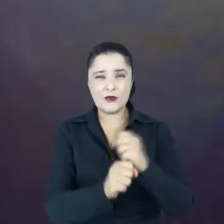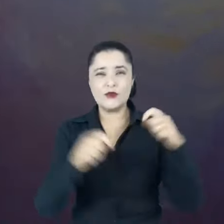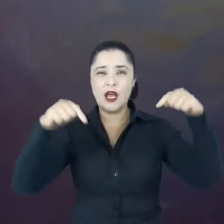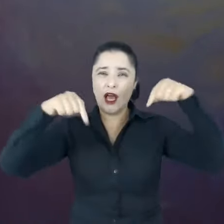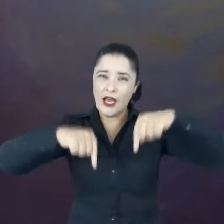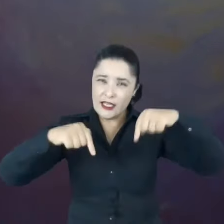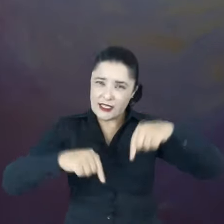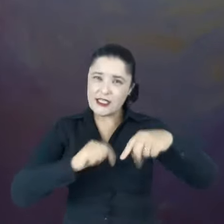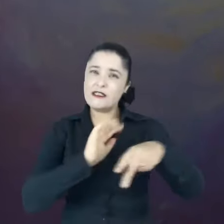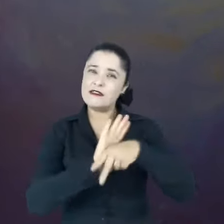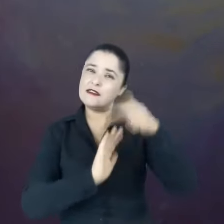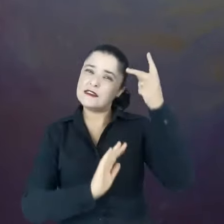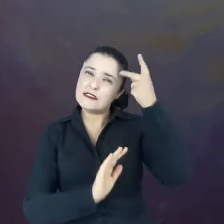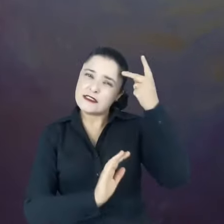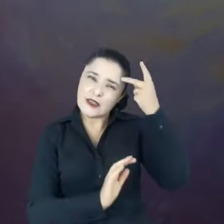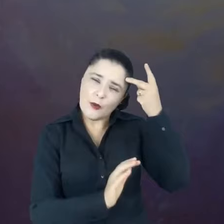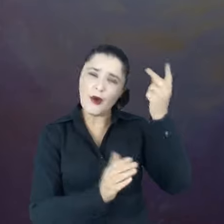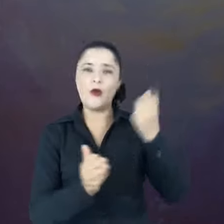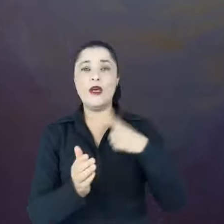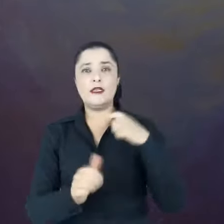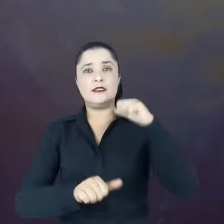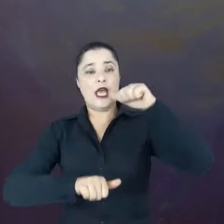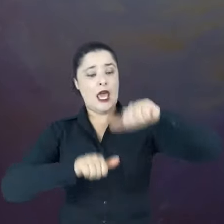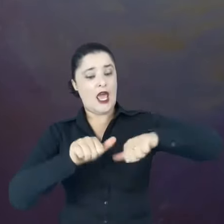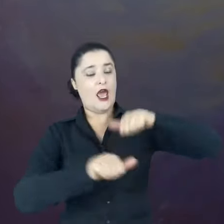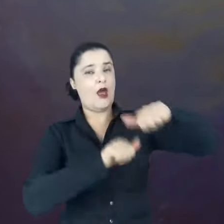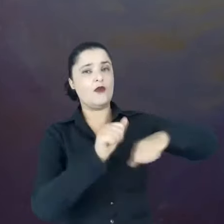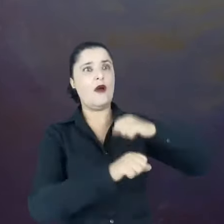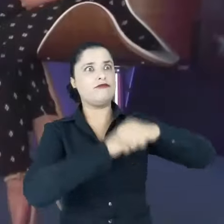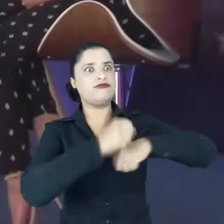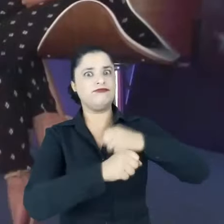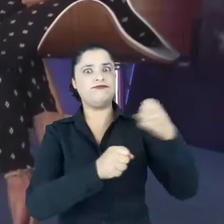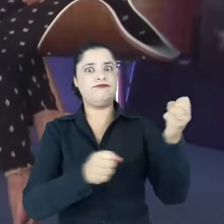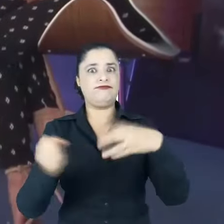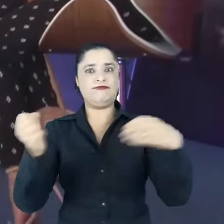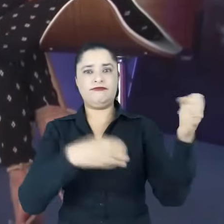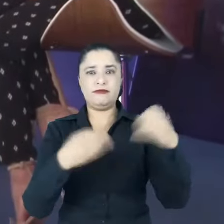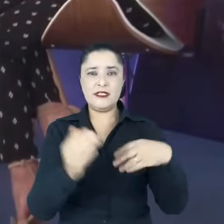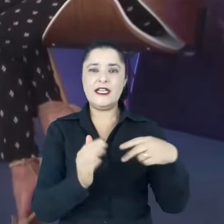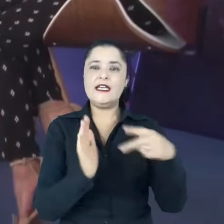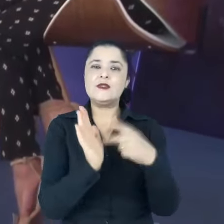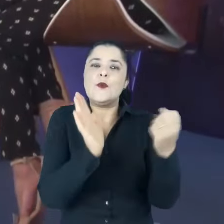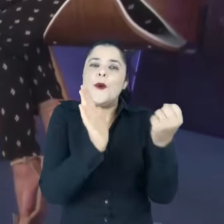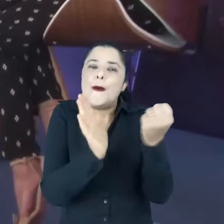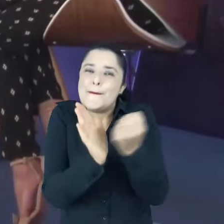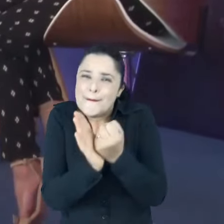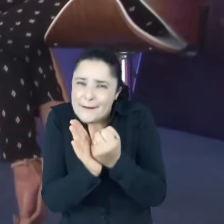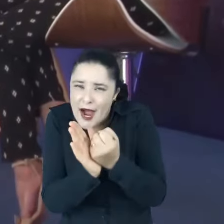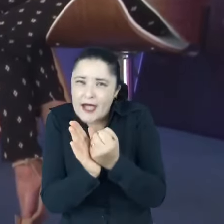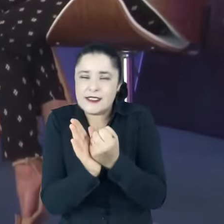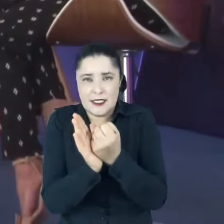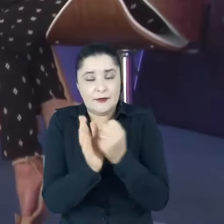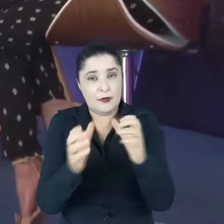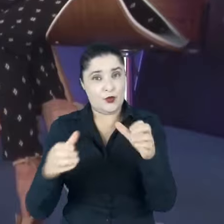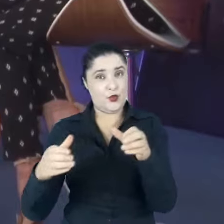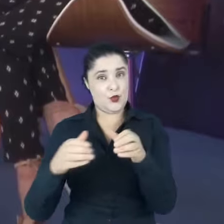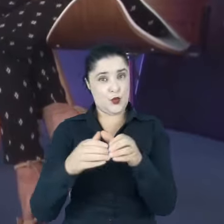Paulo, mas que se renova a cada ano. Eu acho que isso é uma marca do grupo e da Comgás